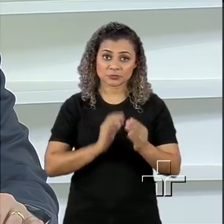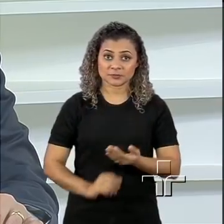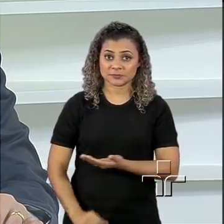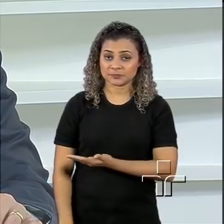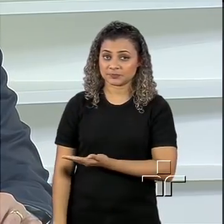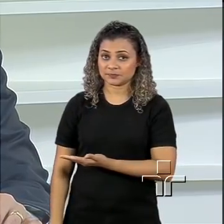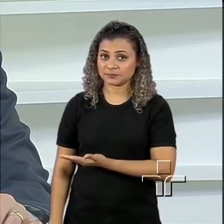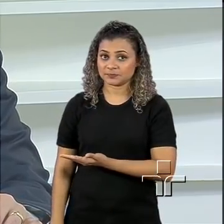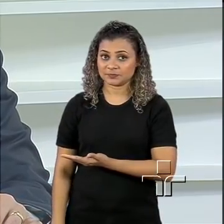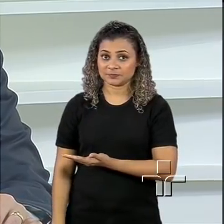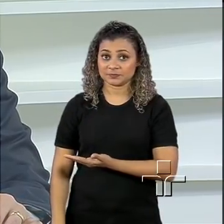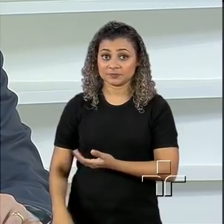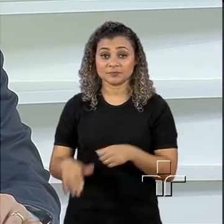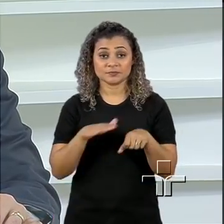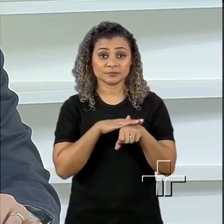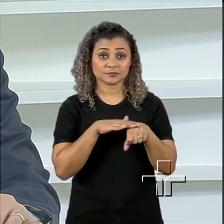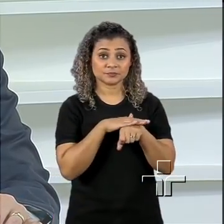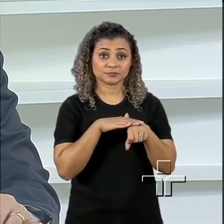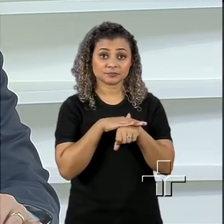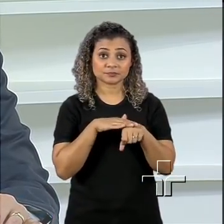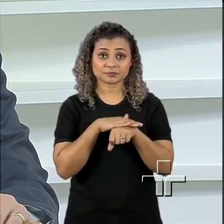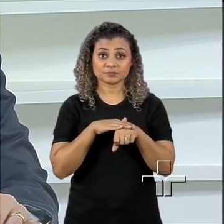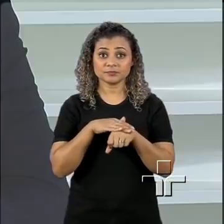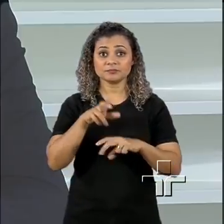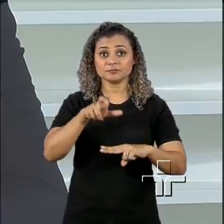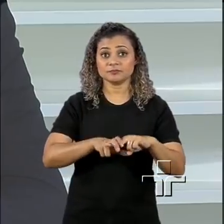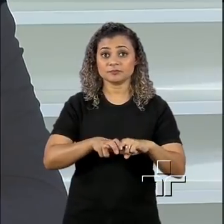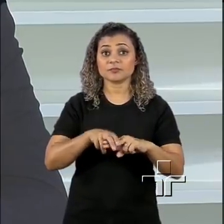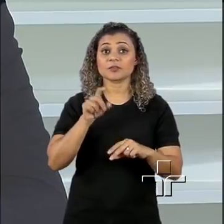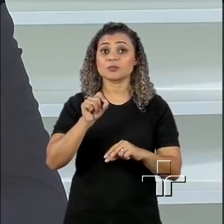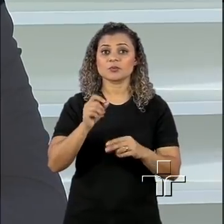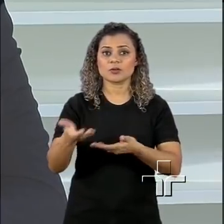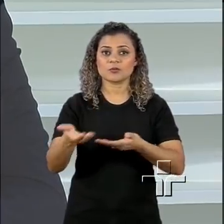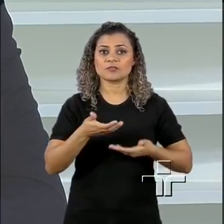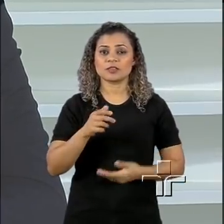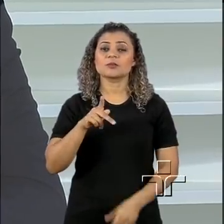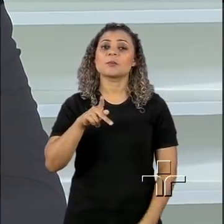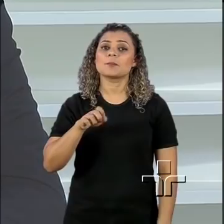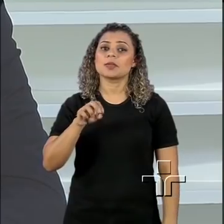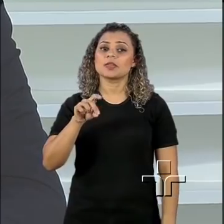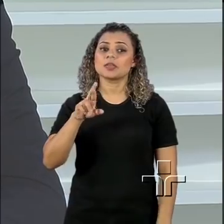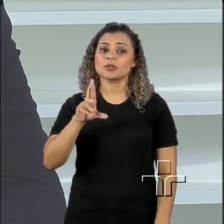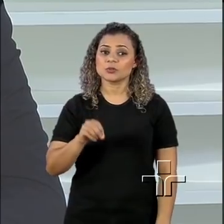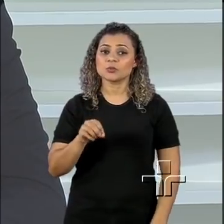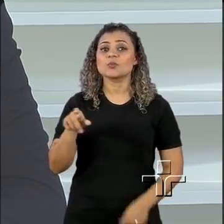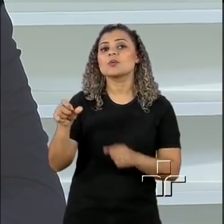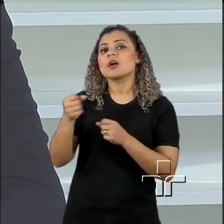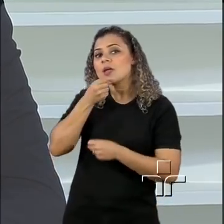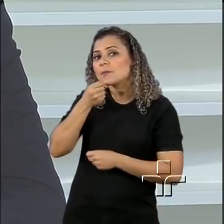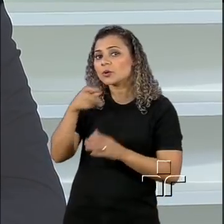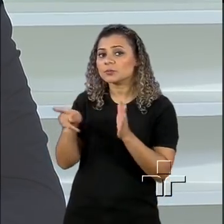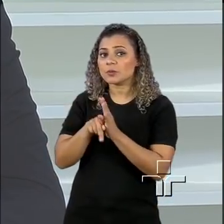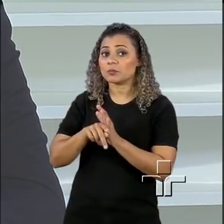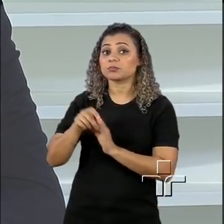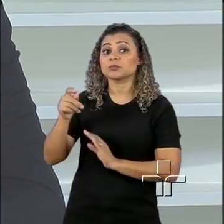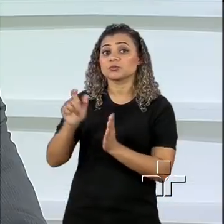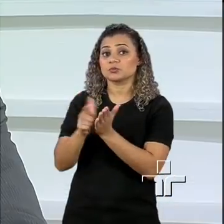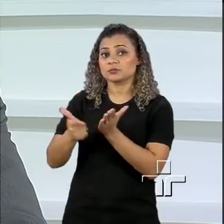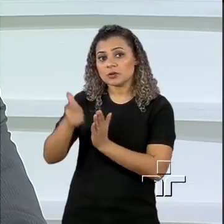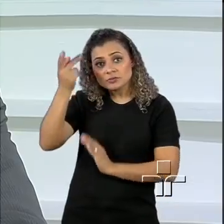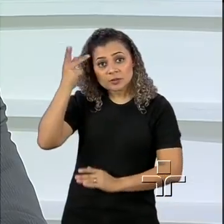Facebook. Para conversar com Luiz Marinho, convidamos Pedro Venceslau, repórter de política do Jornal Estado de São